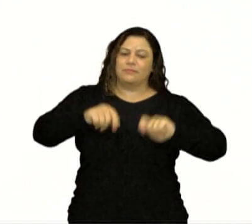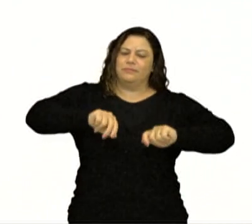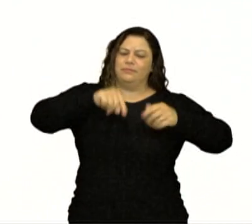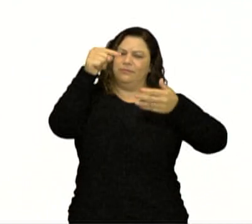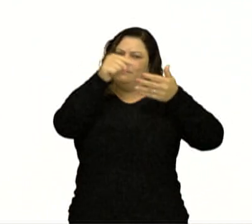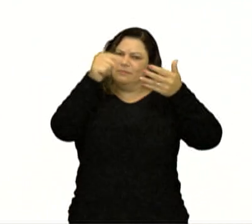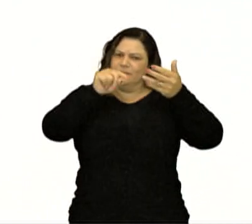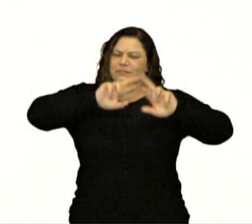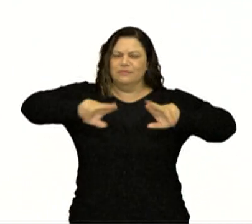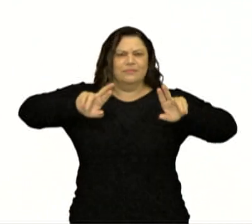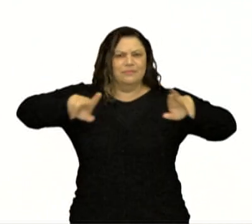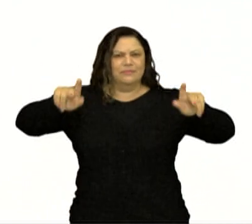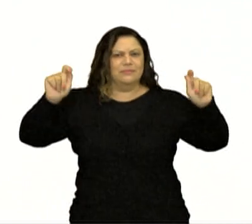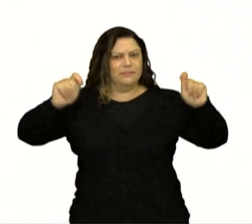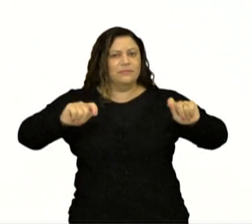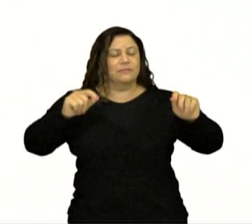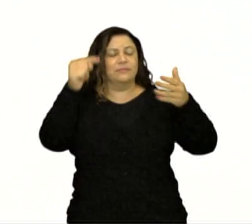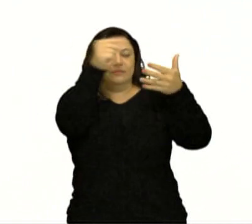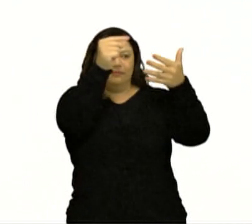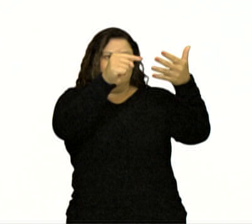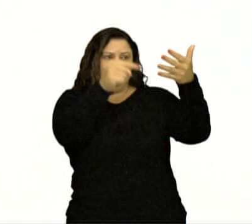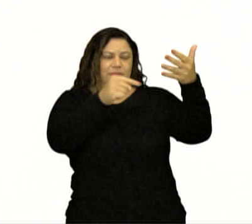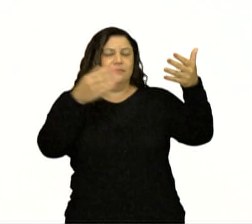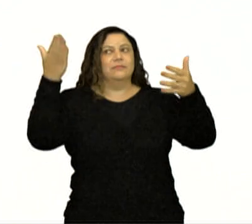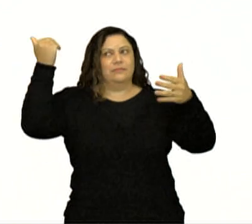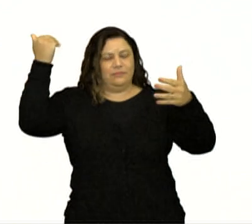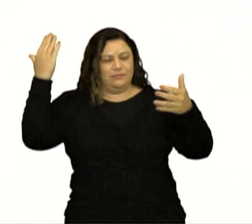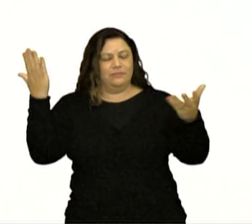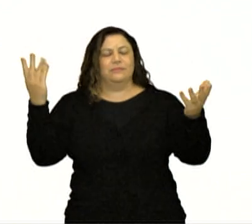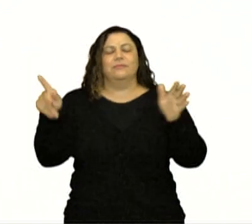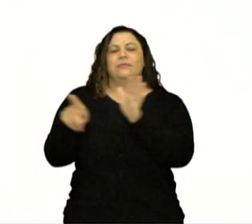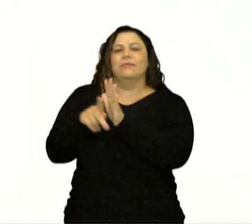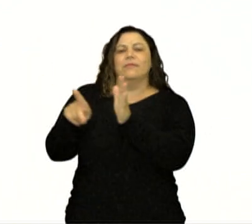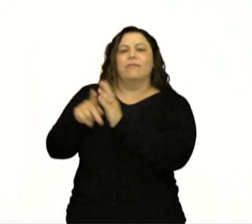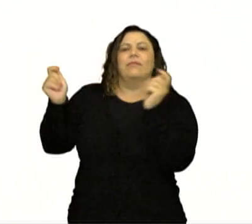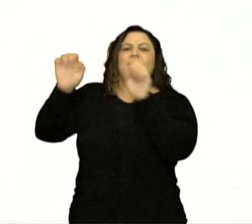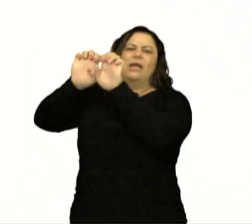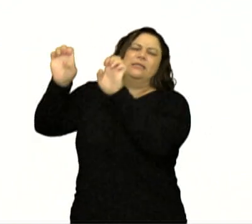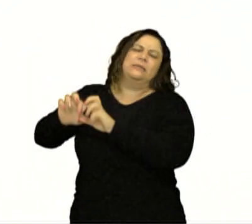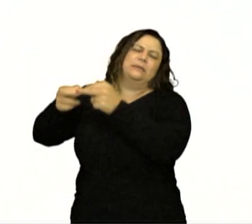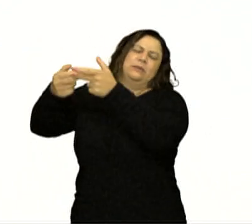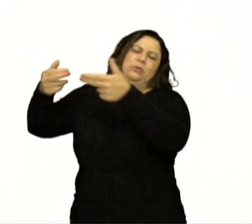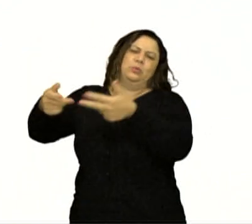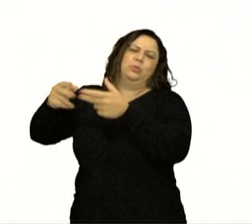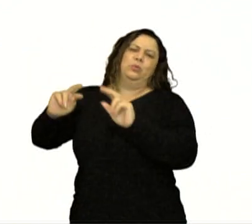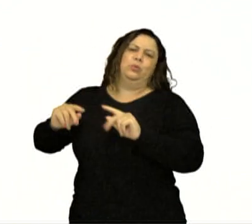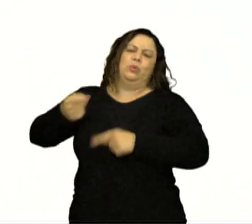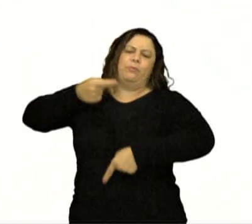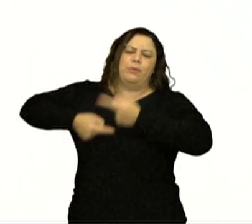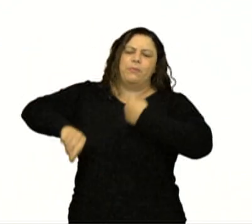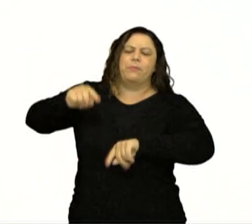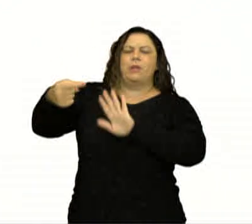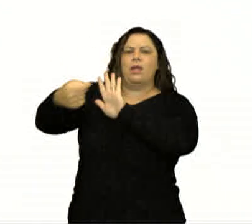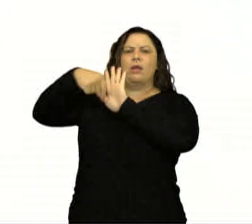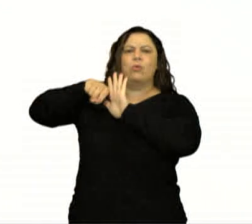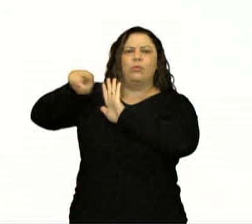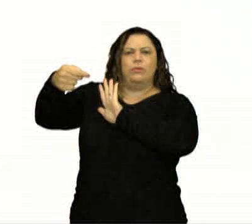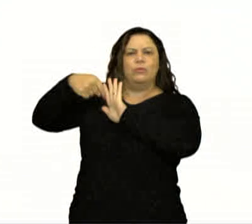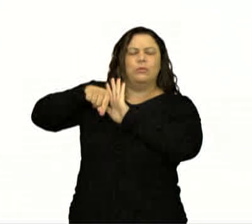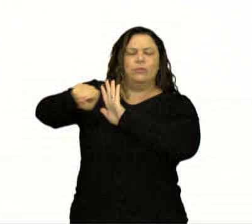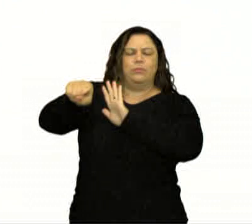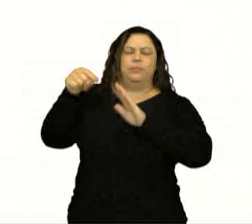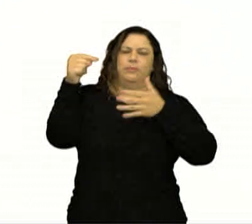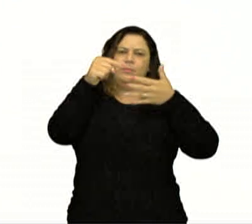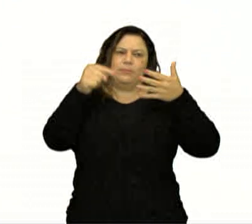diversas proteínas que existem, que a gente citou ali, que são estruturais, são hormonais, são de defesa, enfim, com várias funções ali